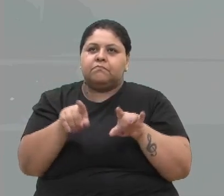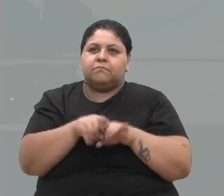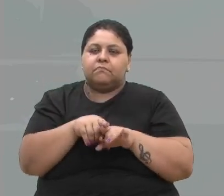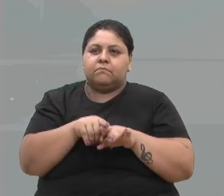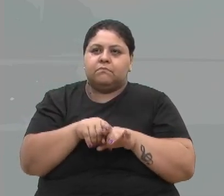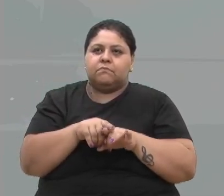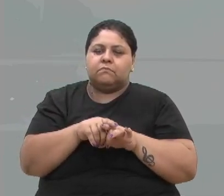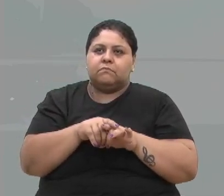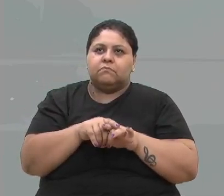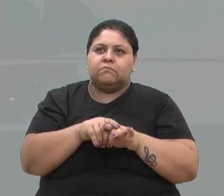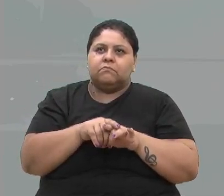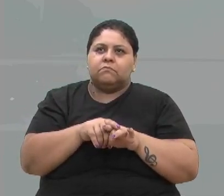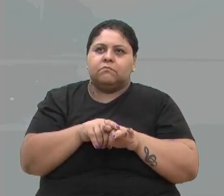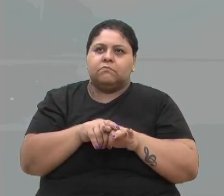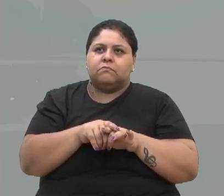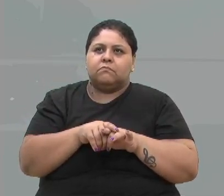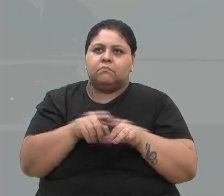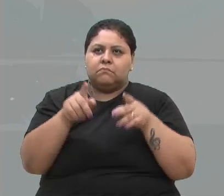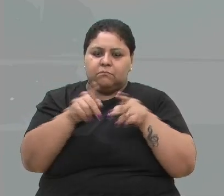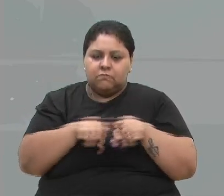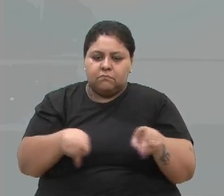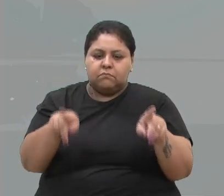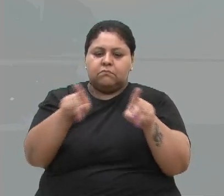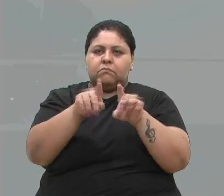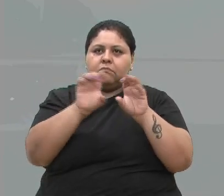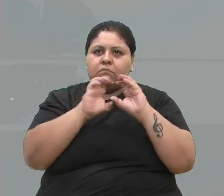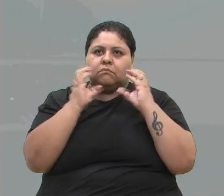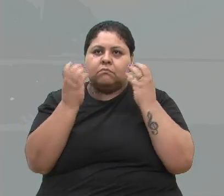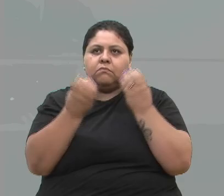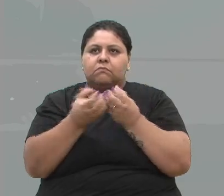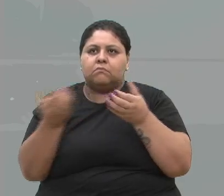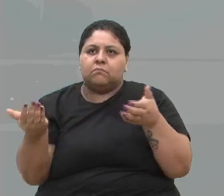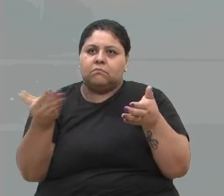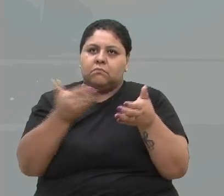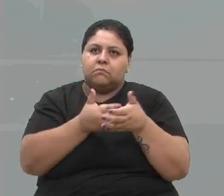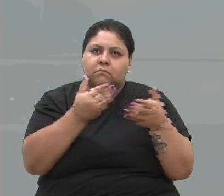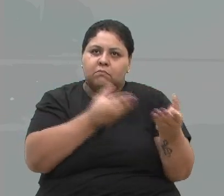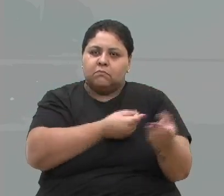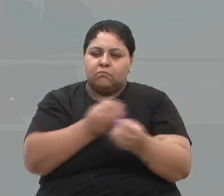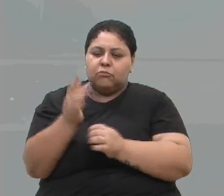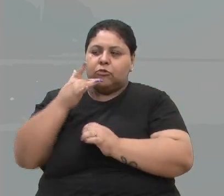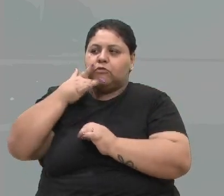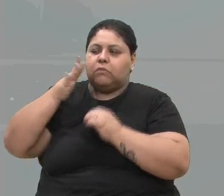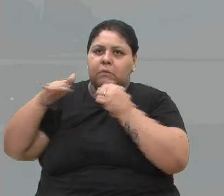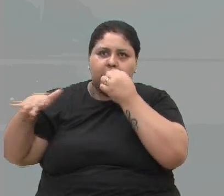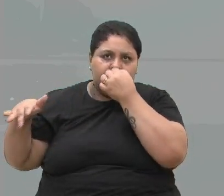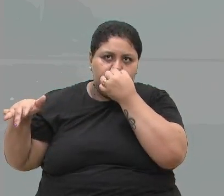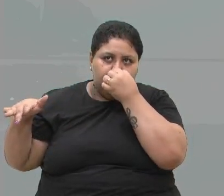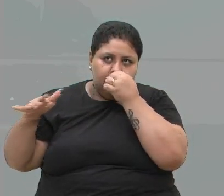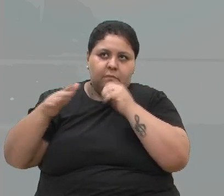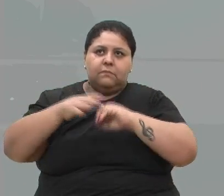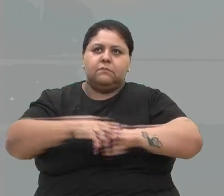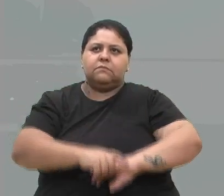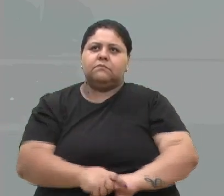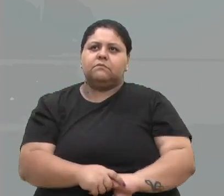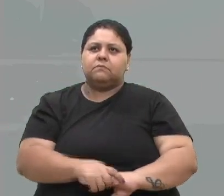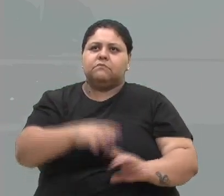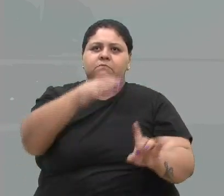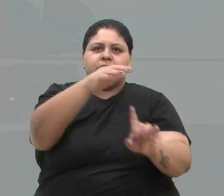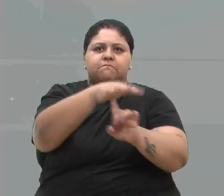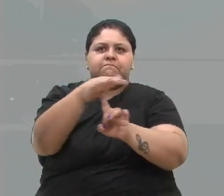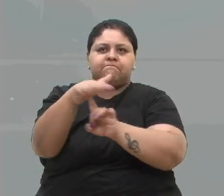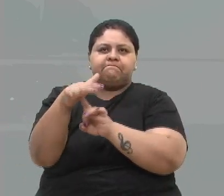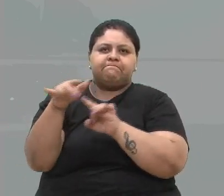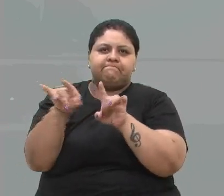a todo o público, a comunidade que veio em peso, as crianças que veio em peso ali na Feira da